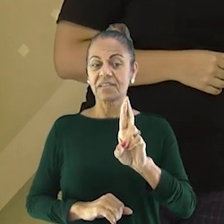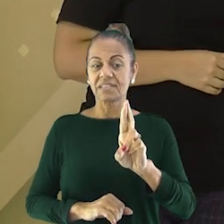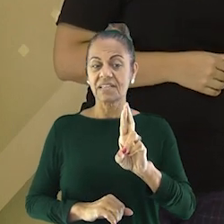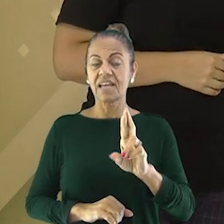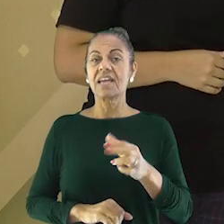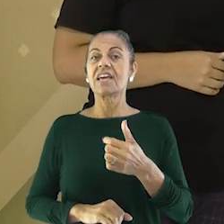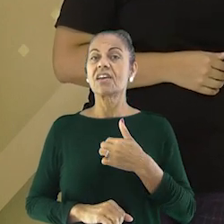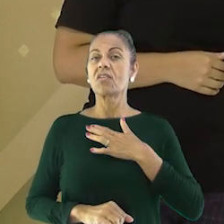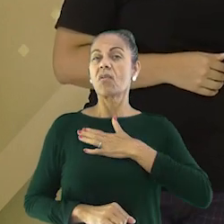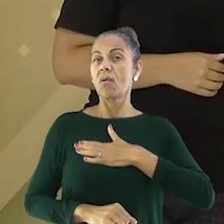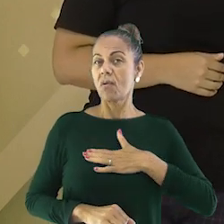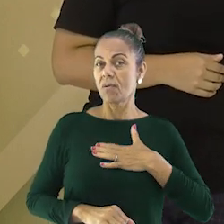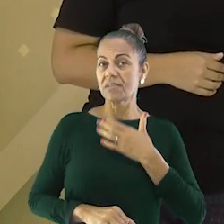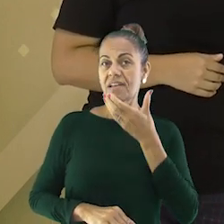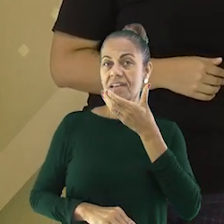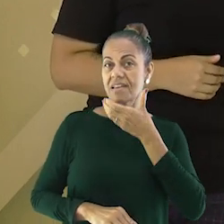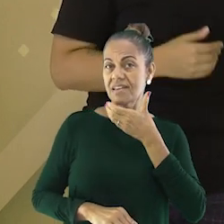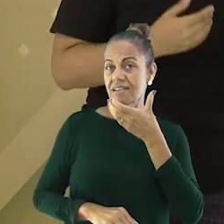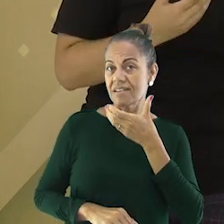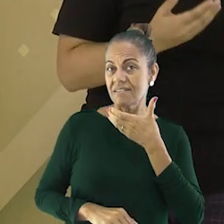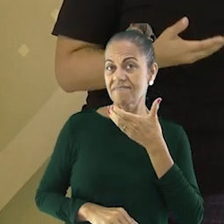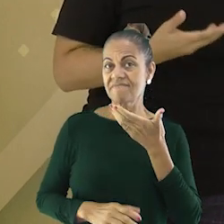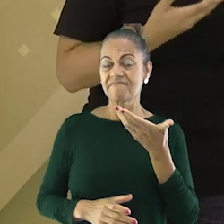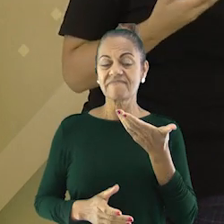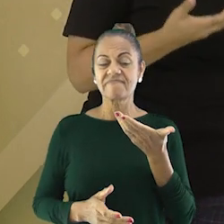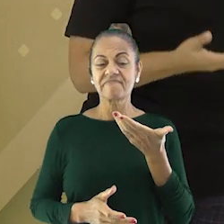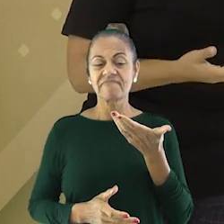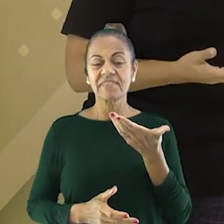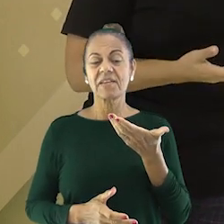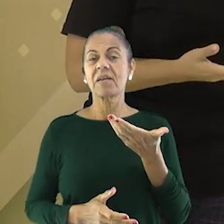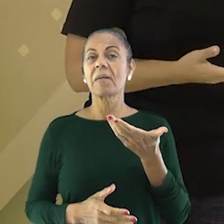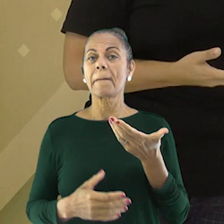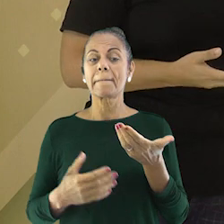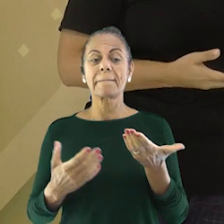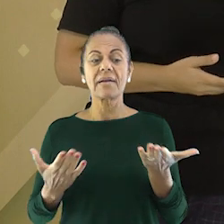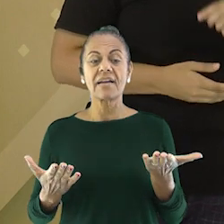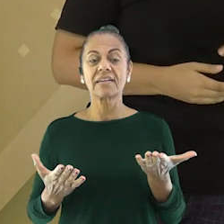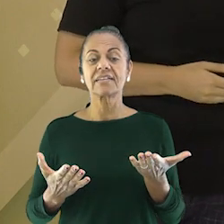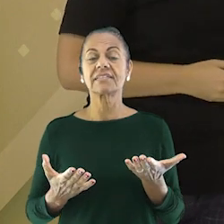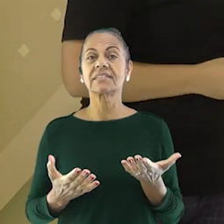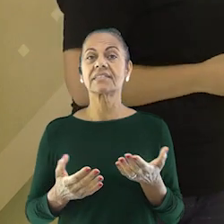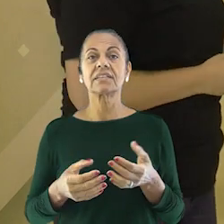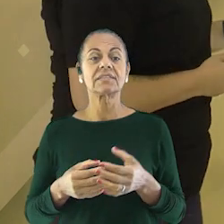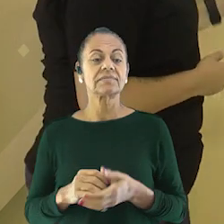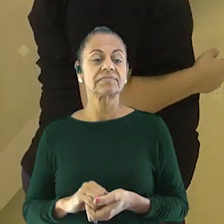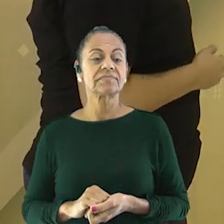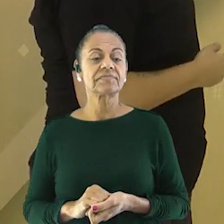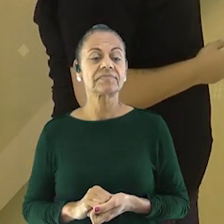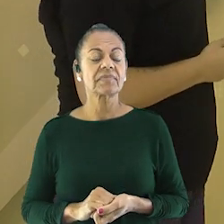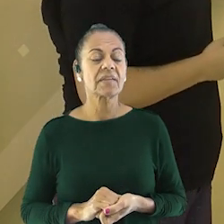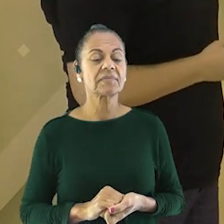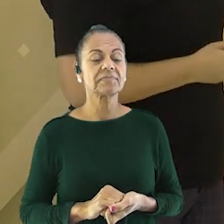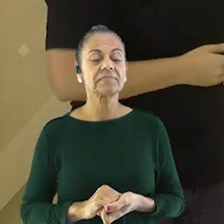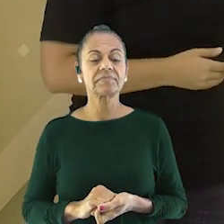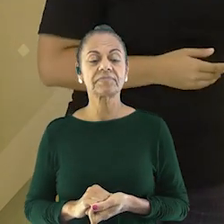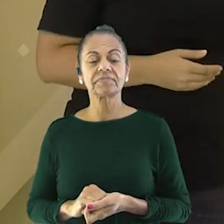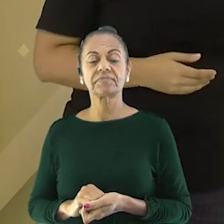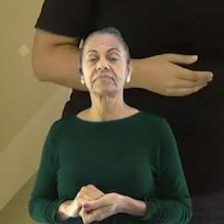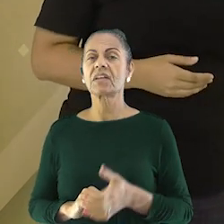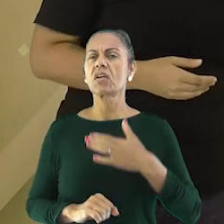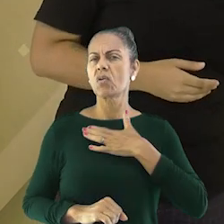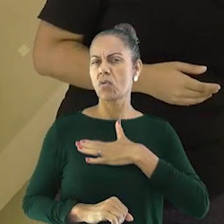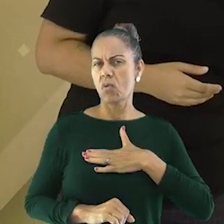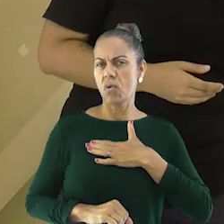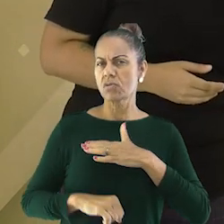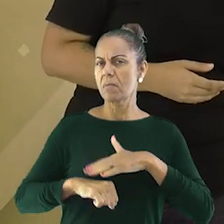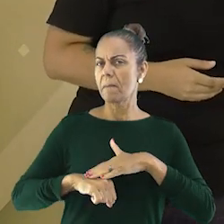like apples, but grapes are even more delicious. Que quer dizer? Eu gosto